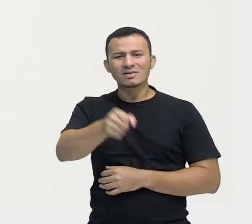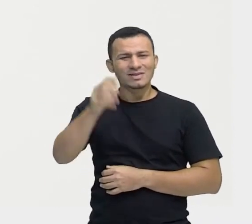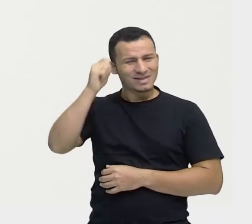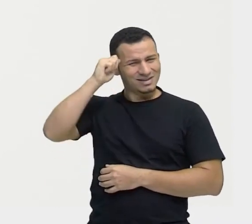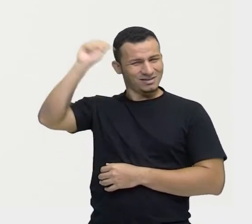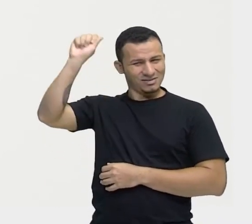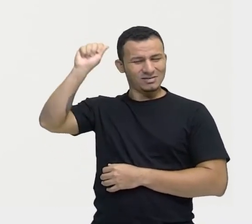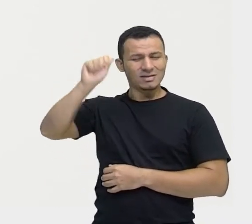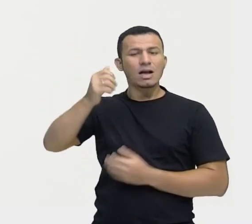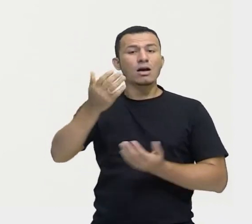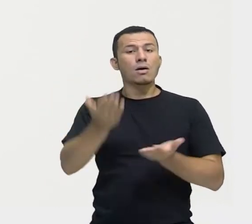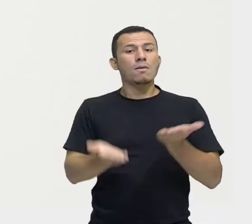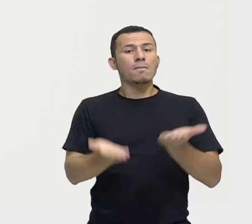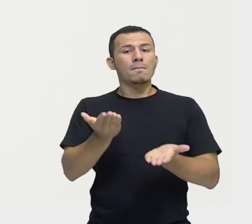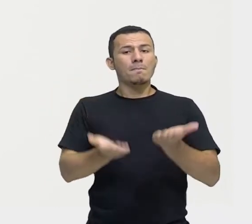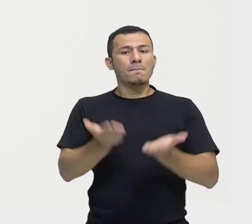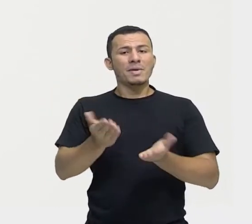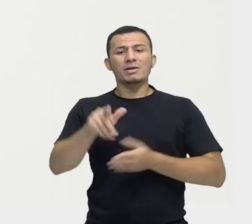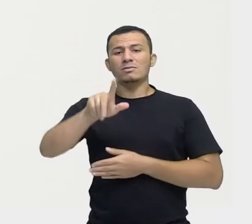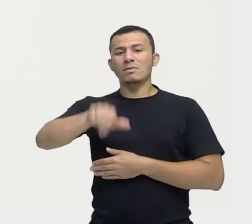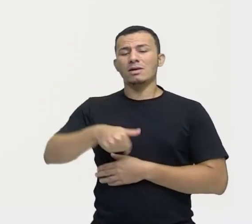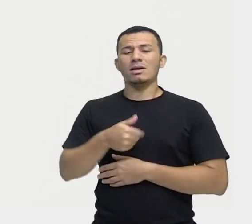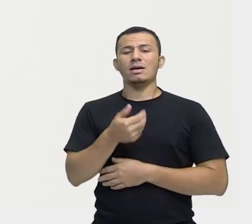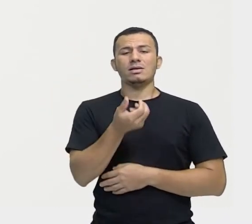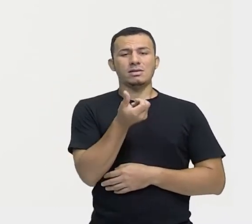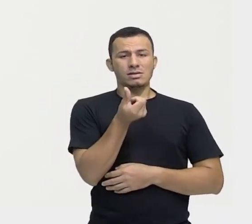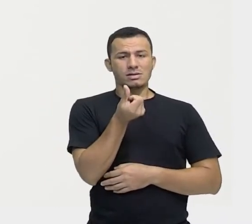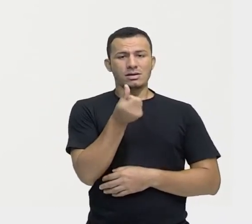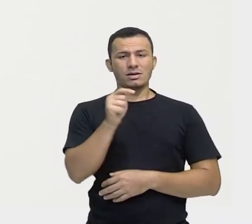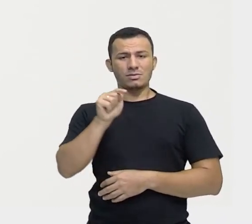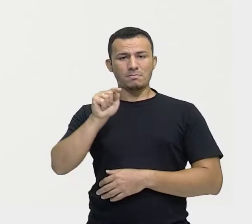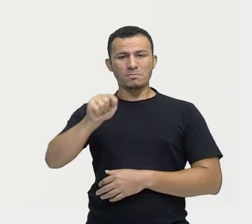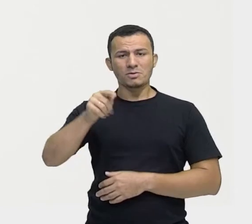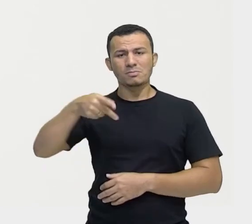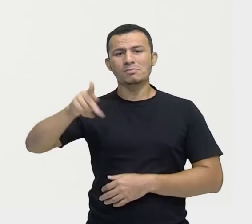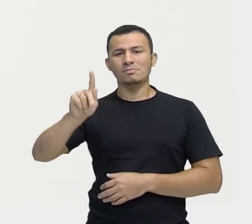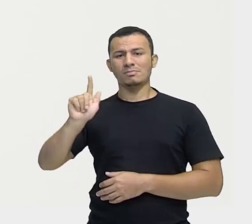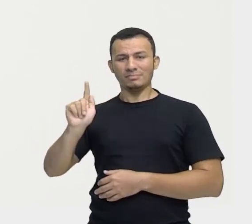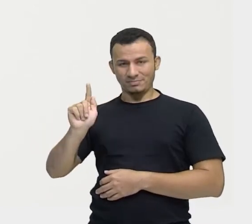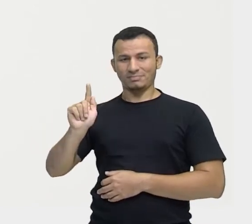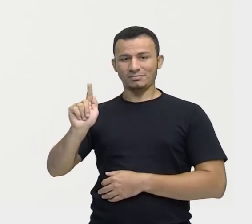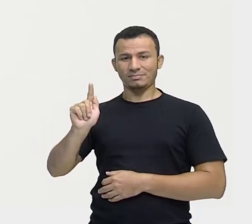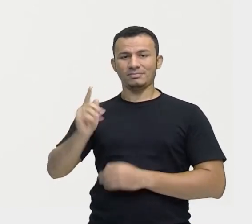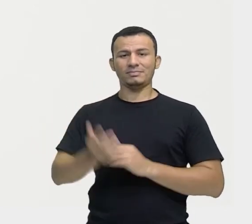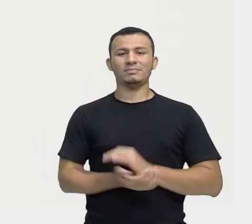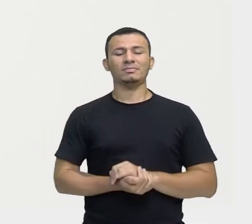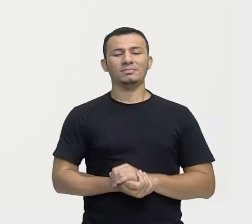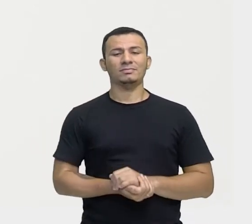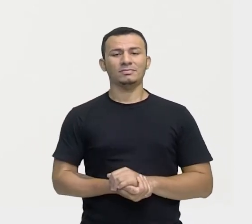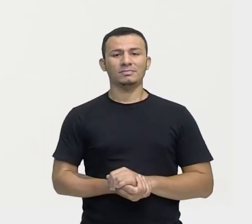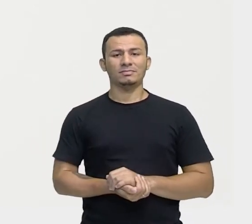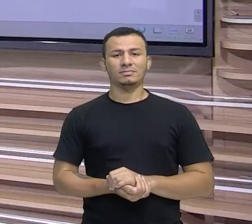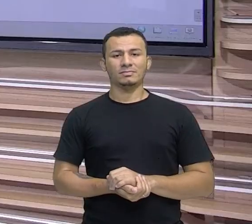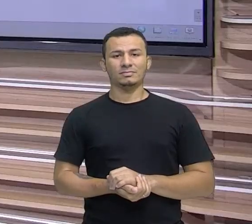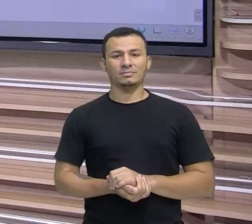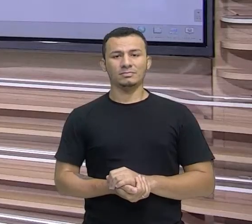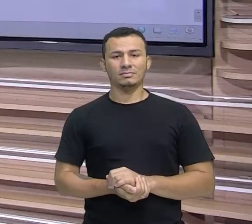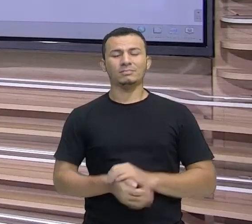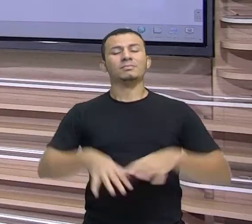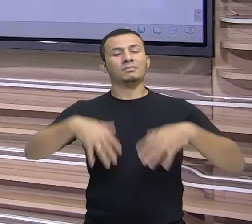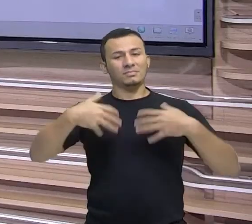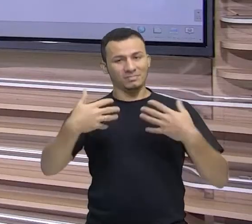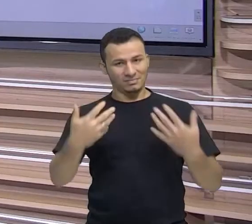savana pesa 6.000 quilos. Muito bem, aqui comigo. Então, nós